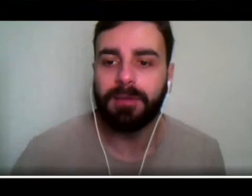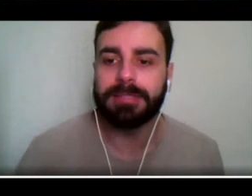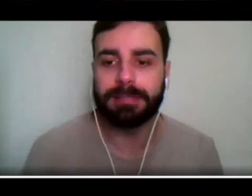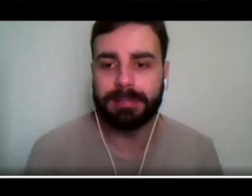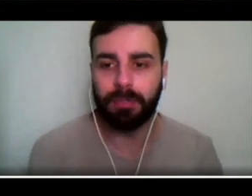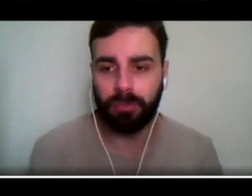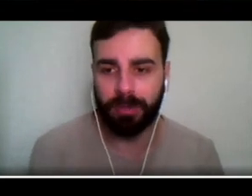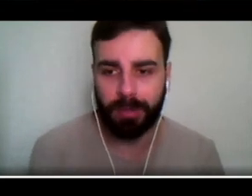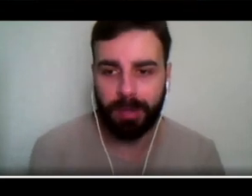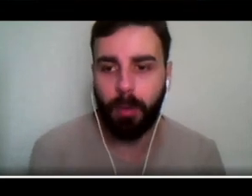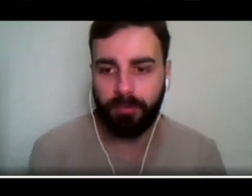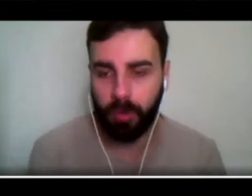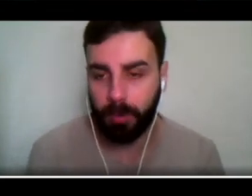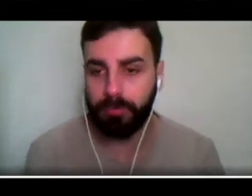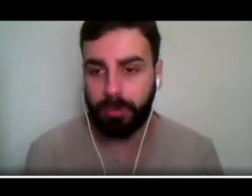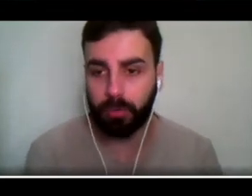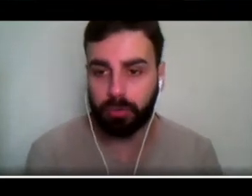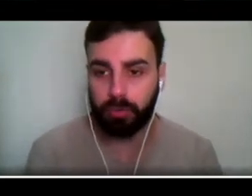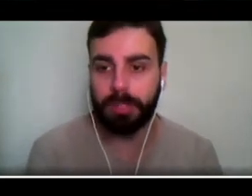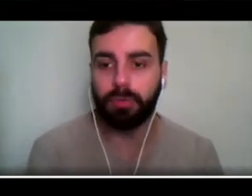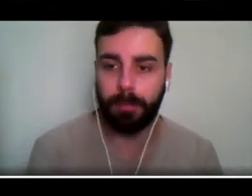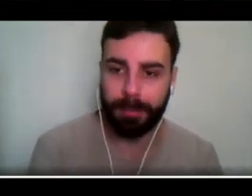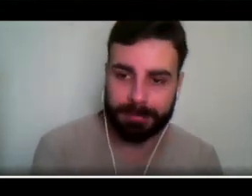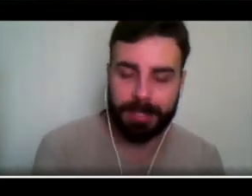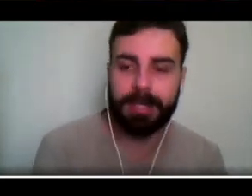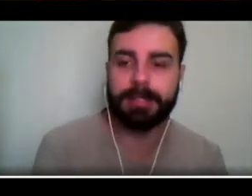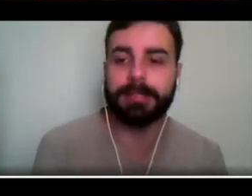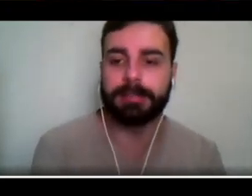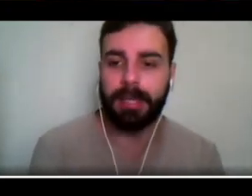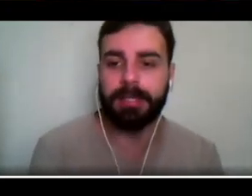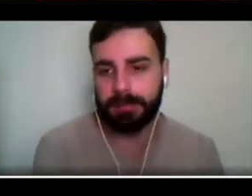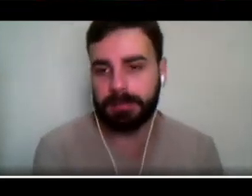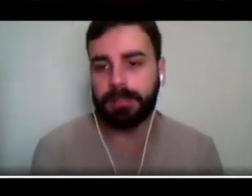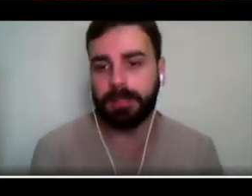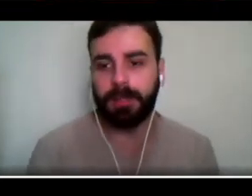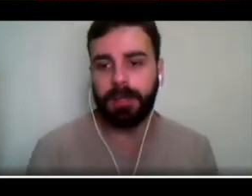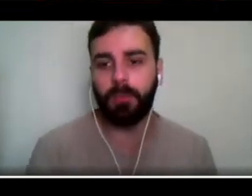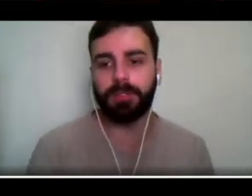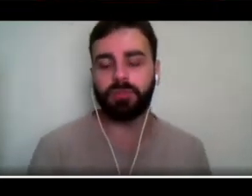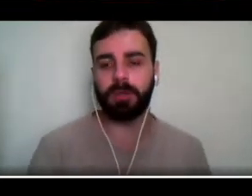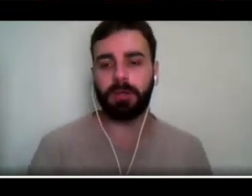sim, ele tem realmente uma condução, um significado. Isso, você tem que saber fazer.